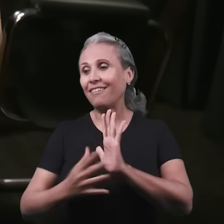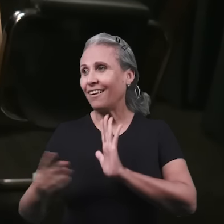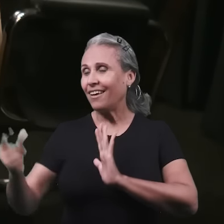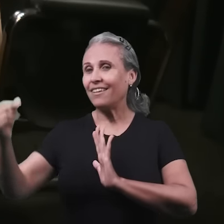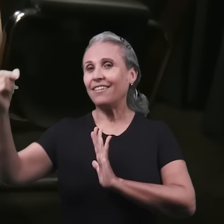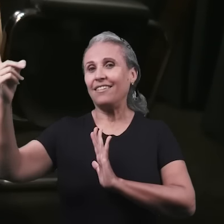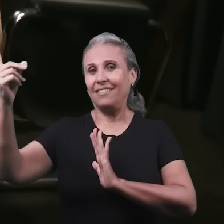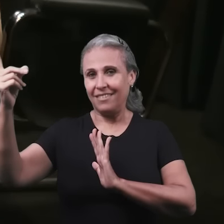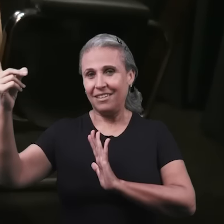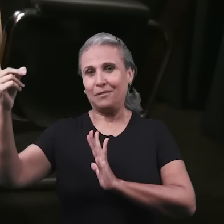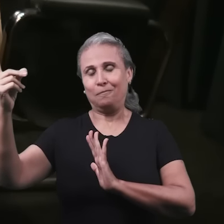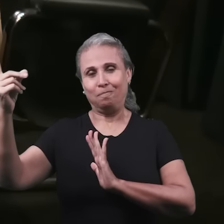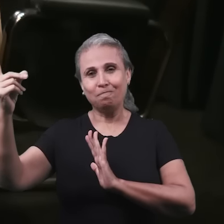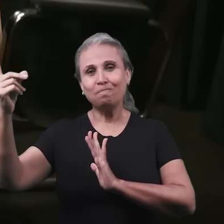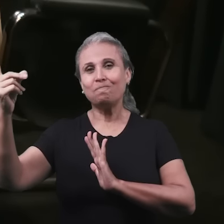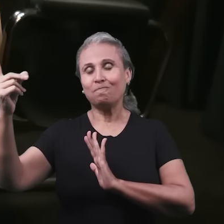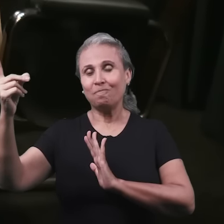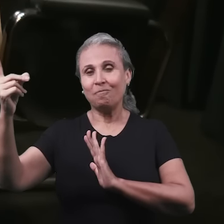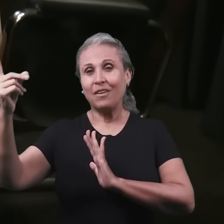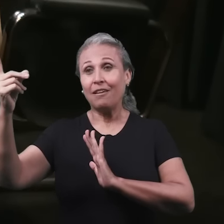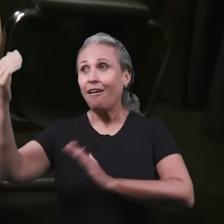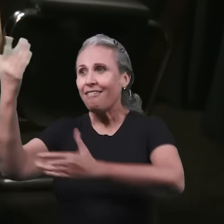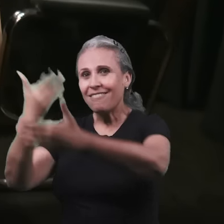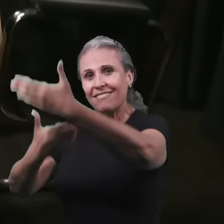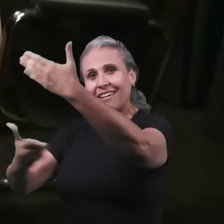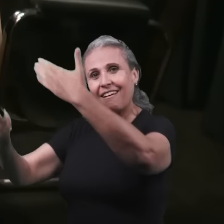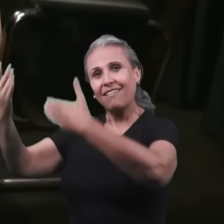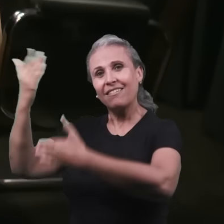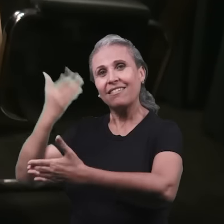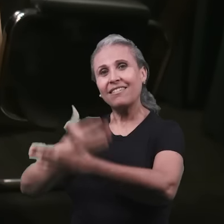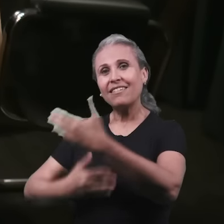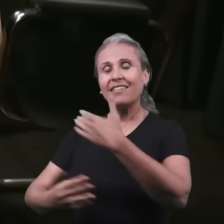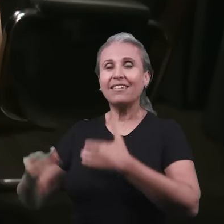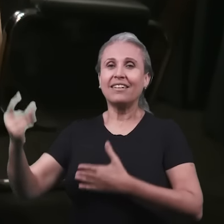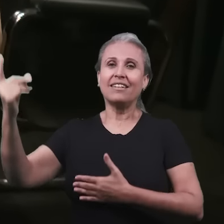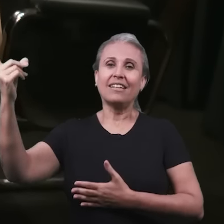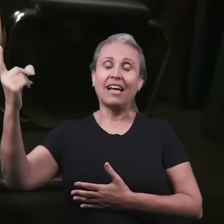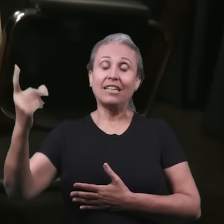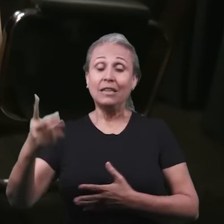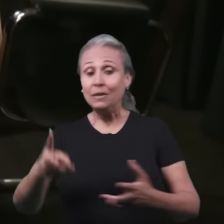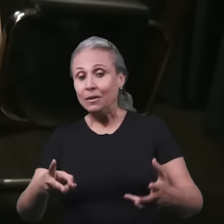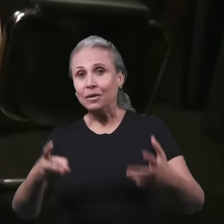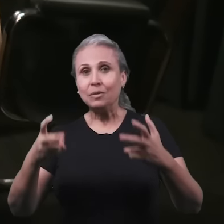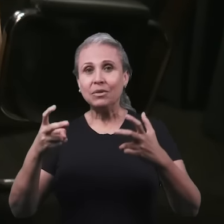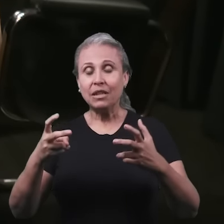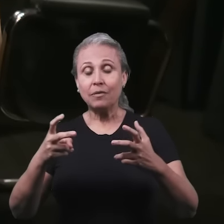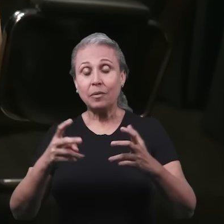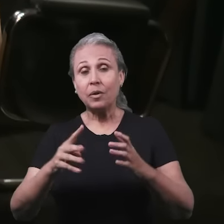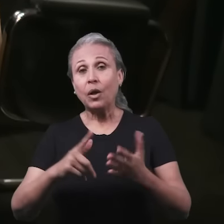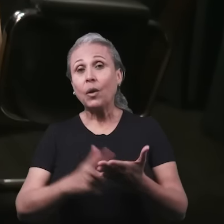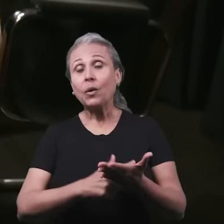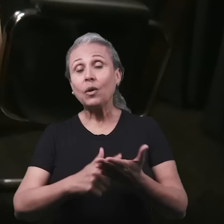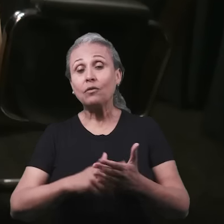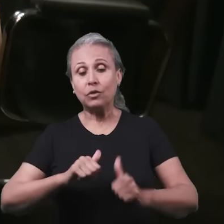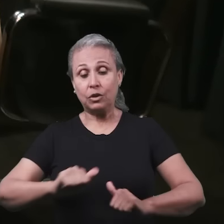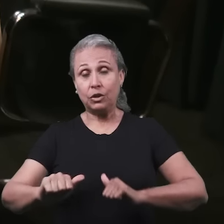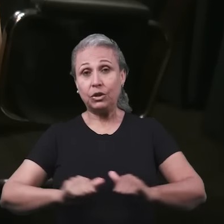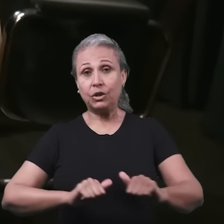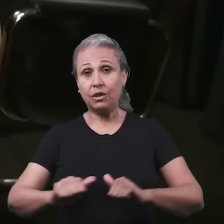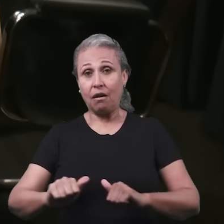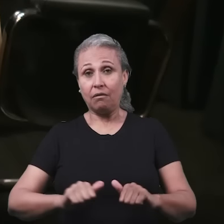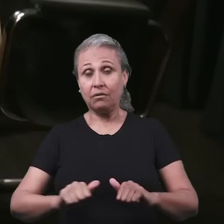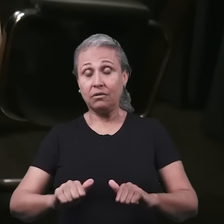perfeito, é um projeto que vem desde a eternidade. E nós vemos que lá no livro de